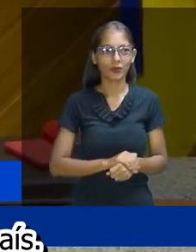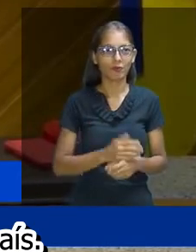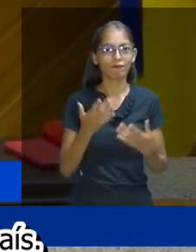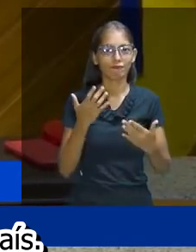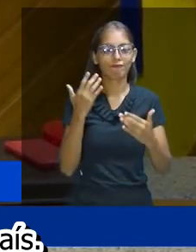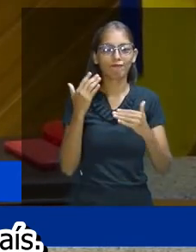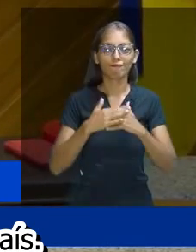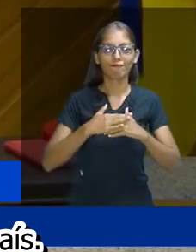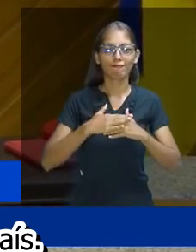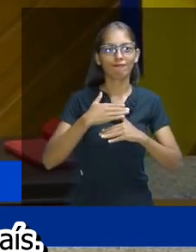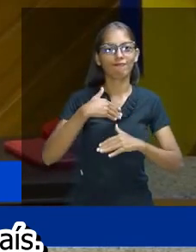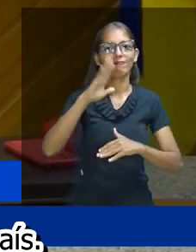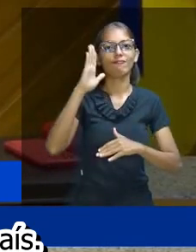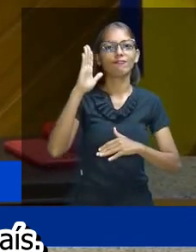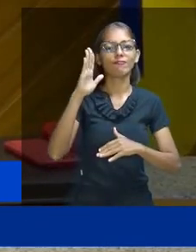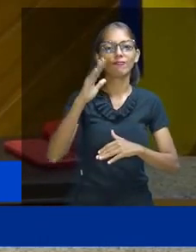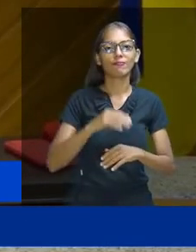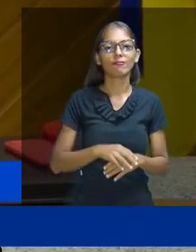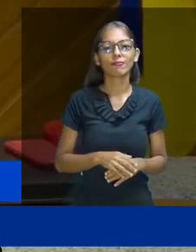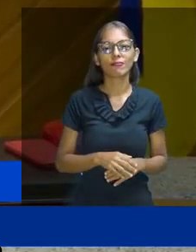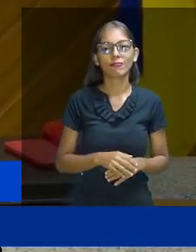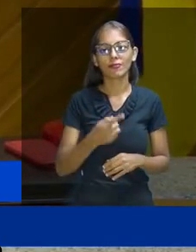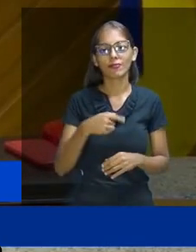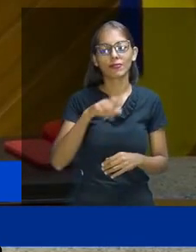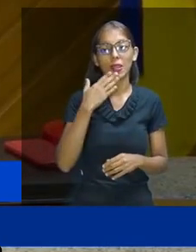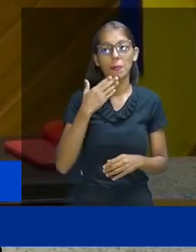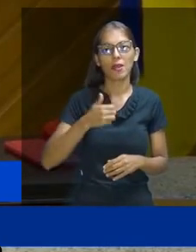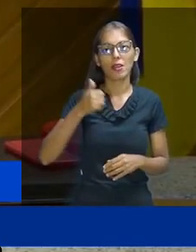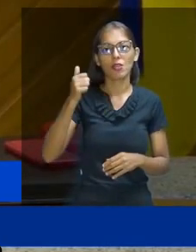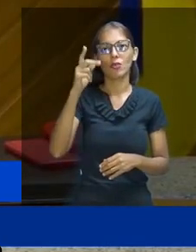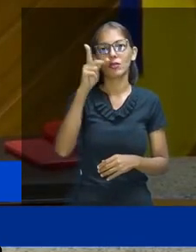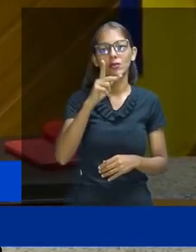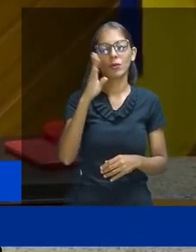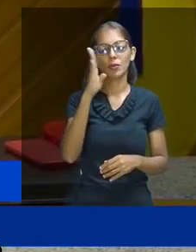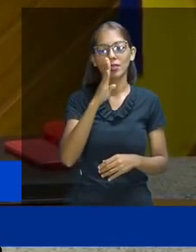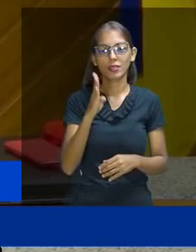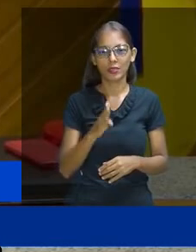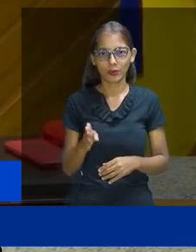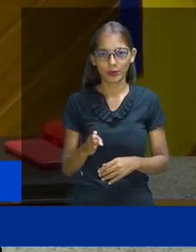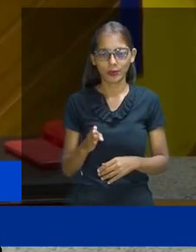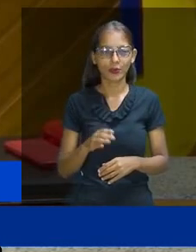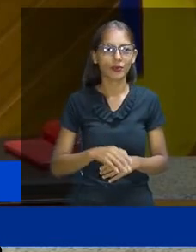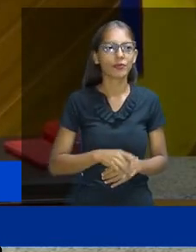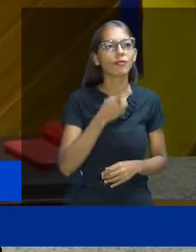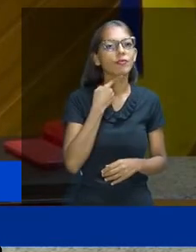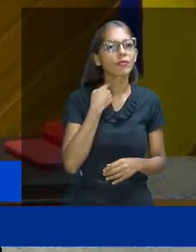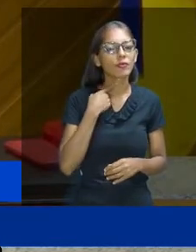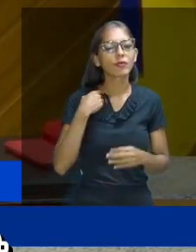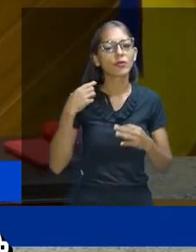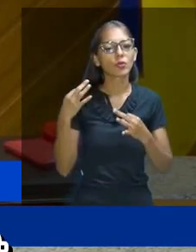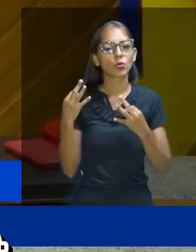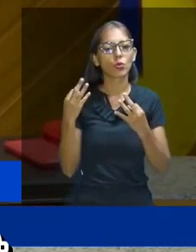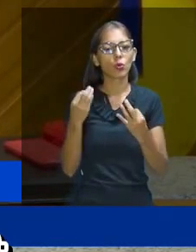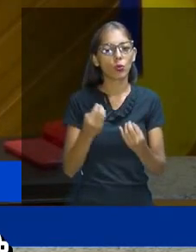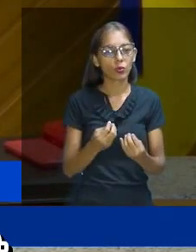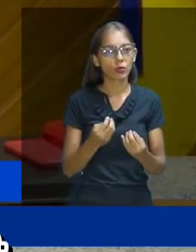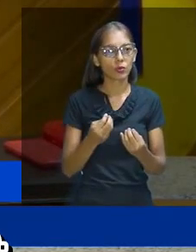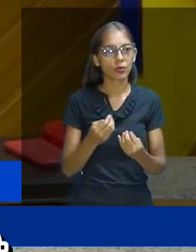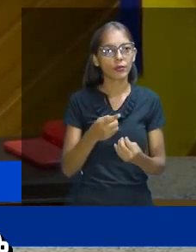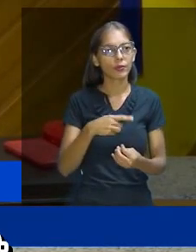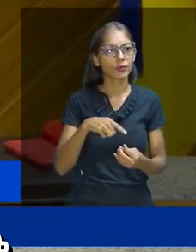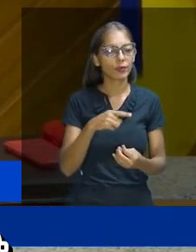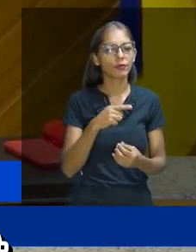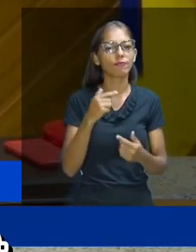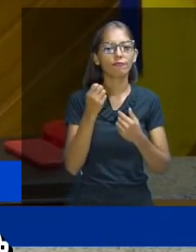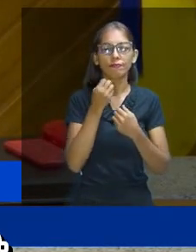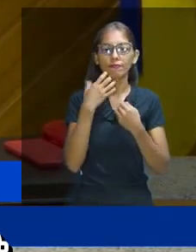de ser o melhor tribunal do país. Desejo todos nesse mistério, todos e todas, um sucesso, tá bom?